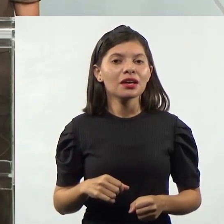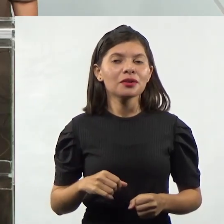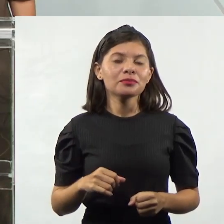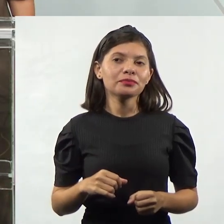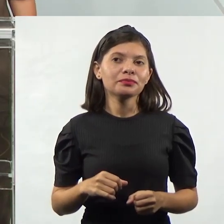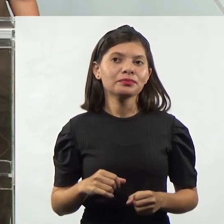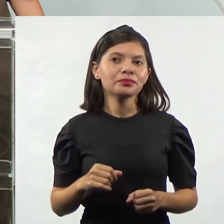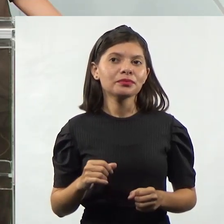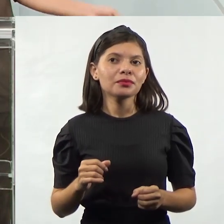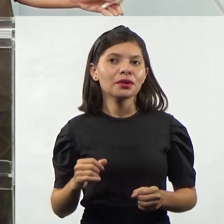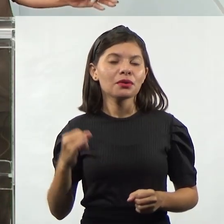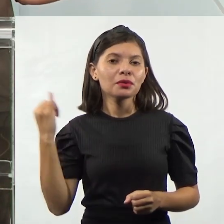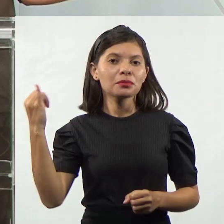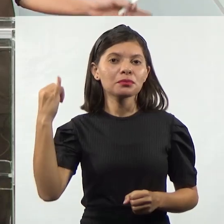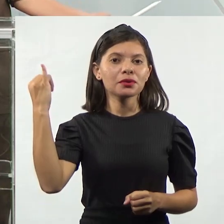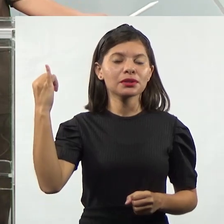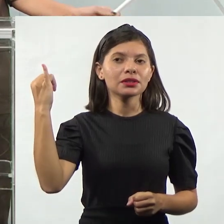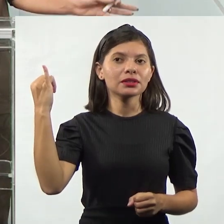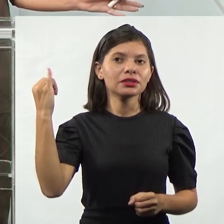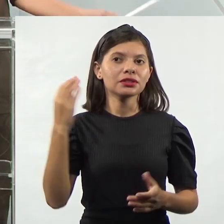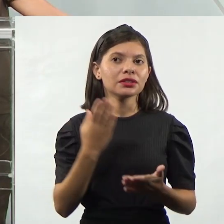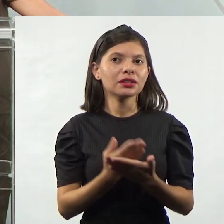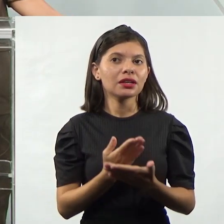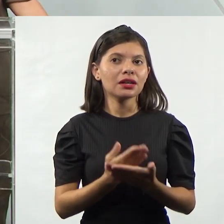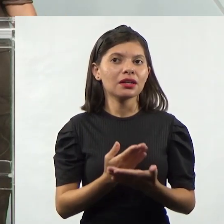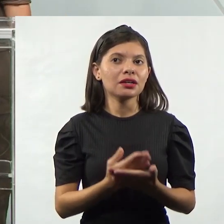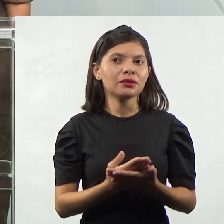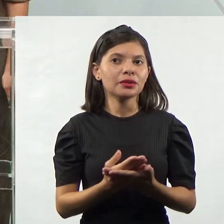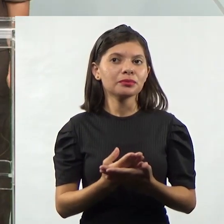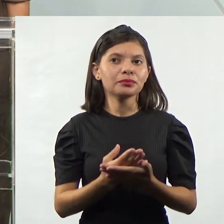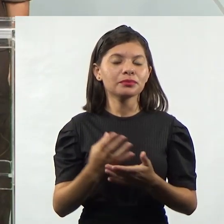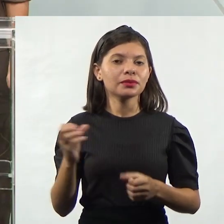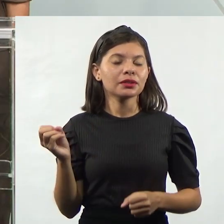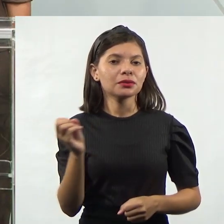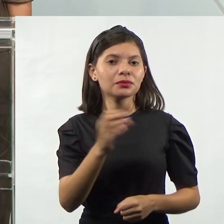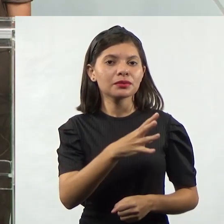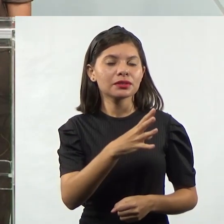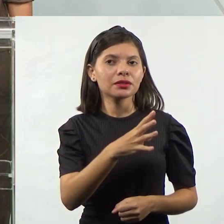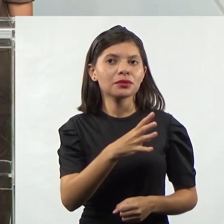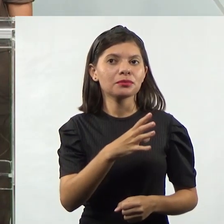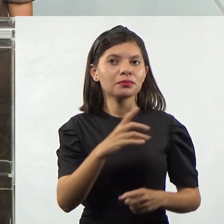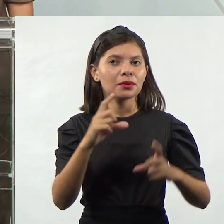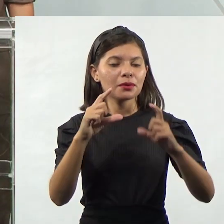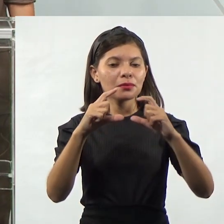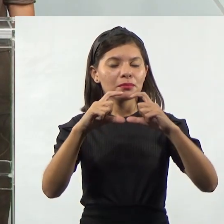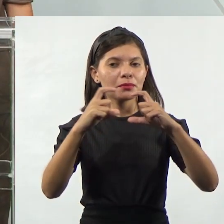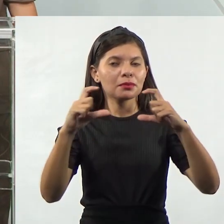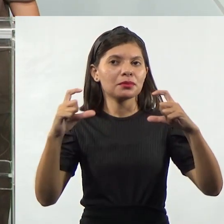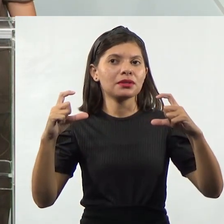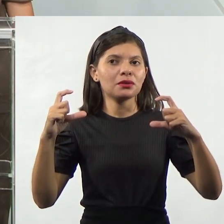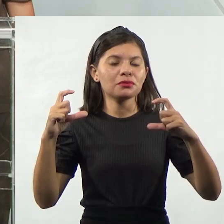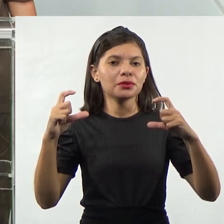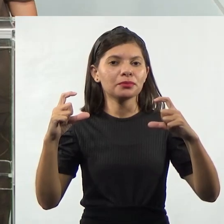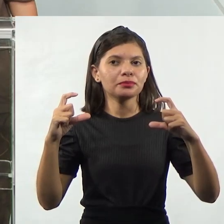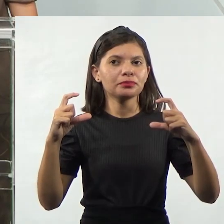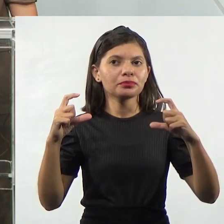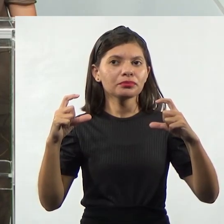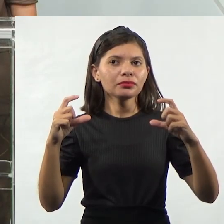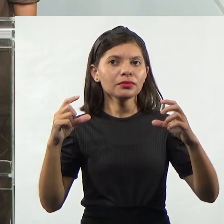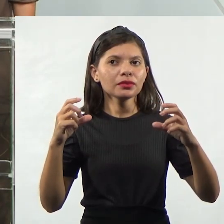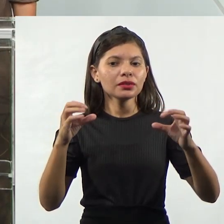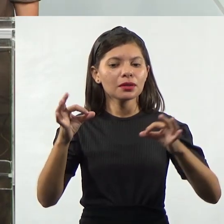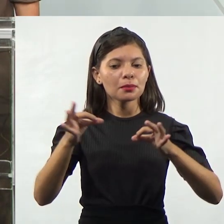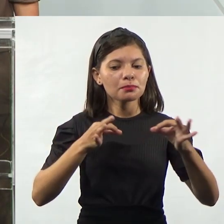Aqui, gente, a gente chegou no ápice, no auge da inovação. É uma palavra que parece até